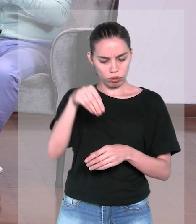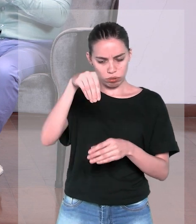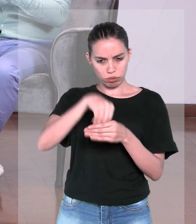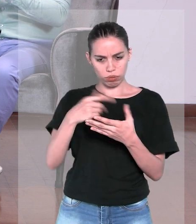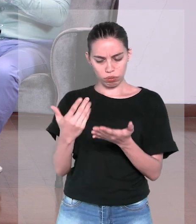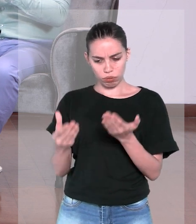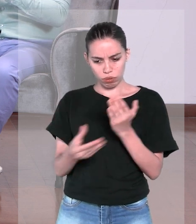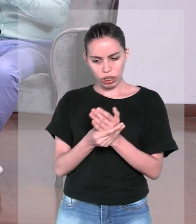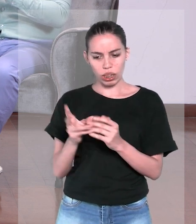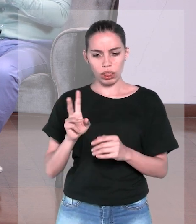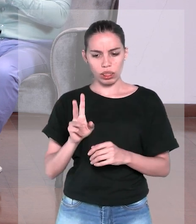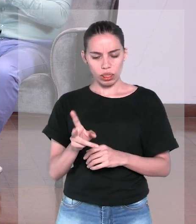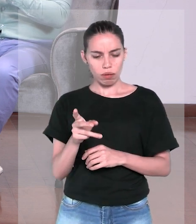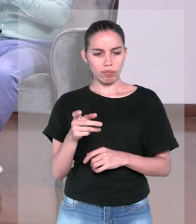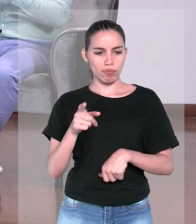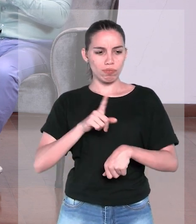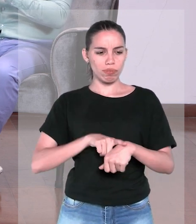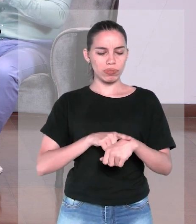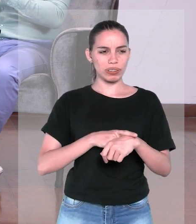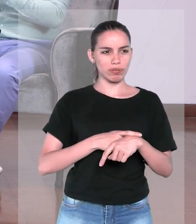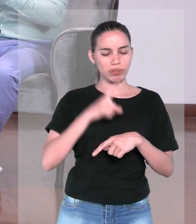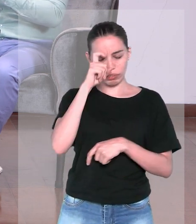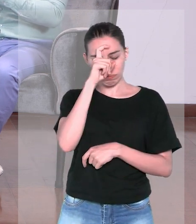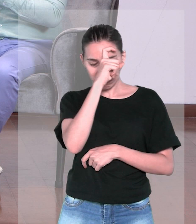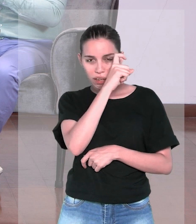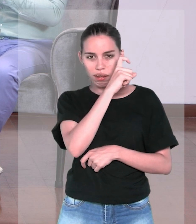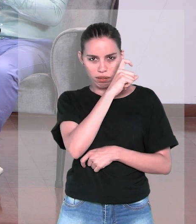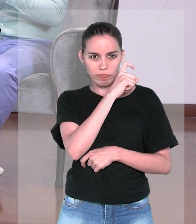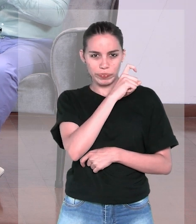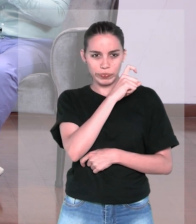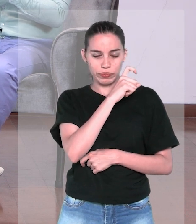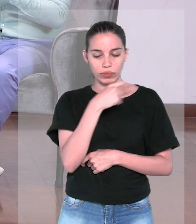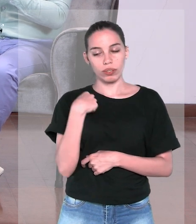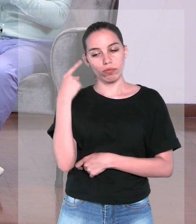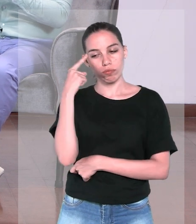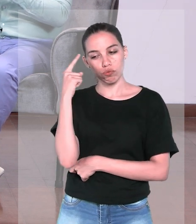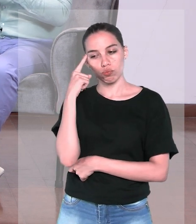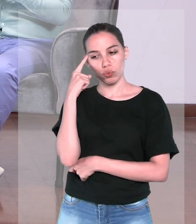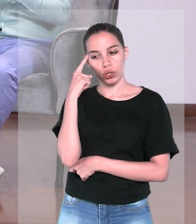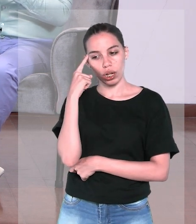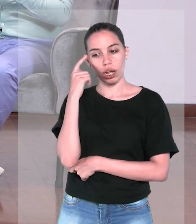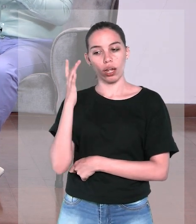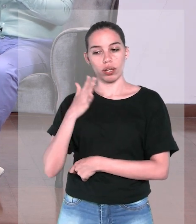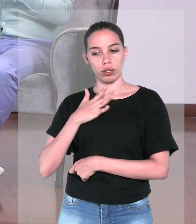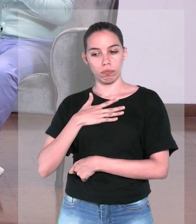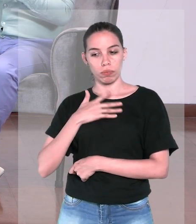minha literatura trazia uma dimensão muito de minorias, né? Aquelas pessoas que estão